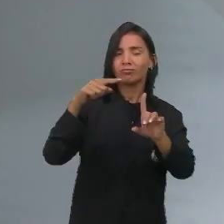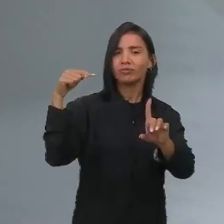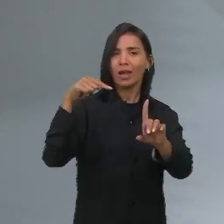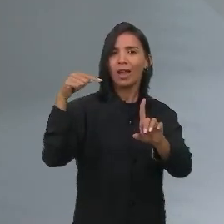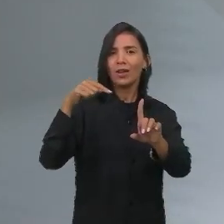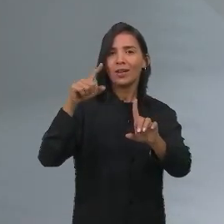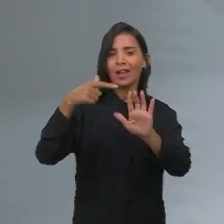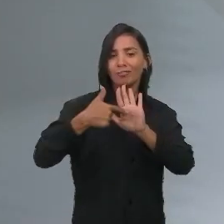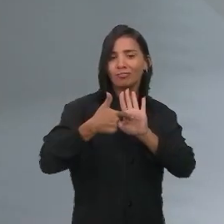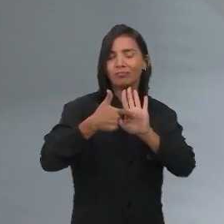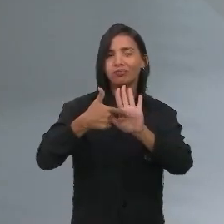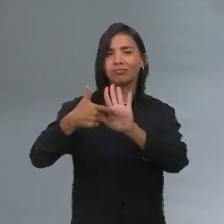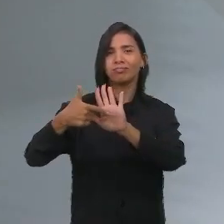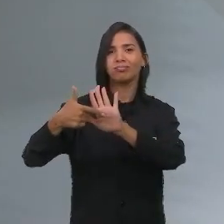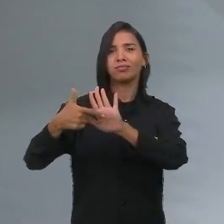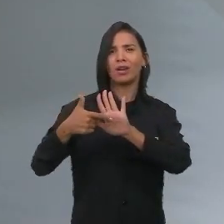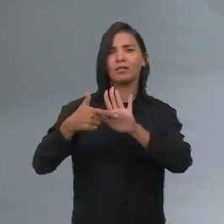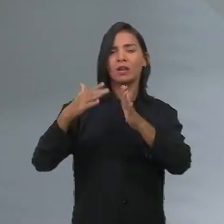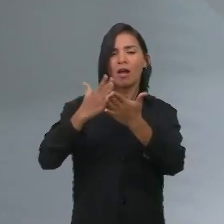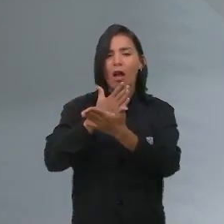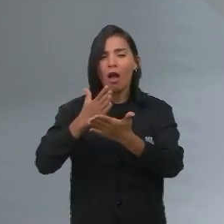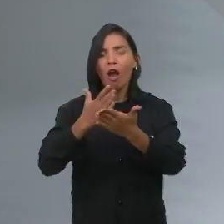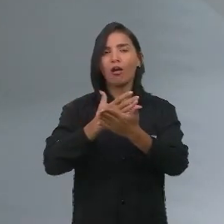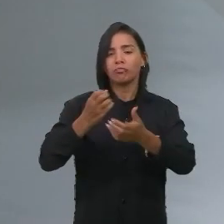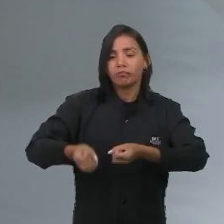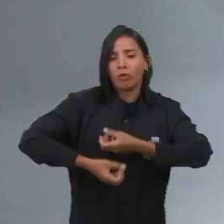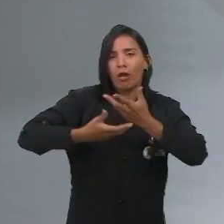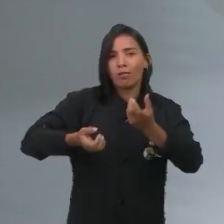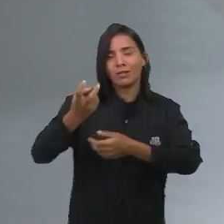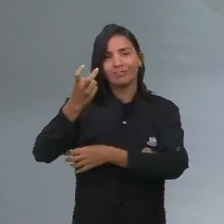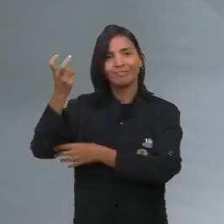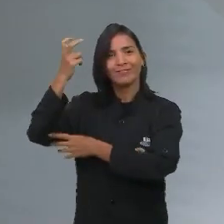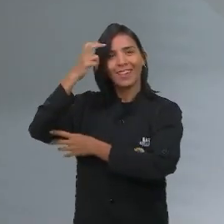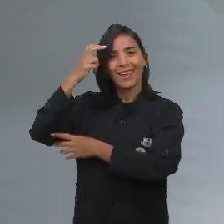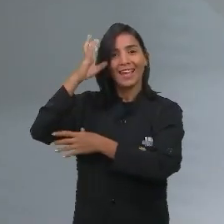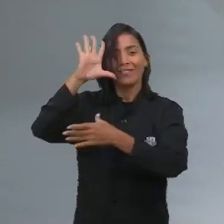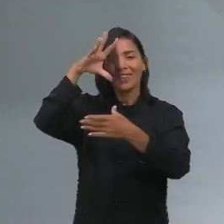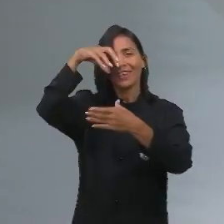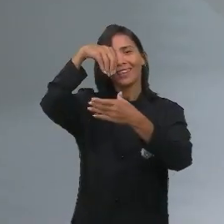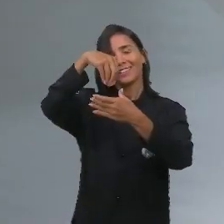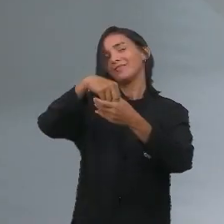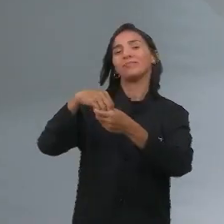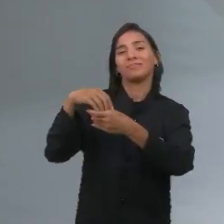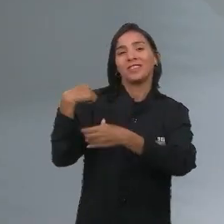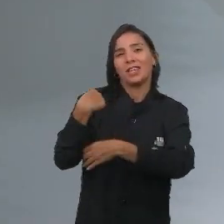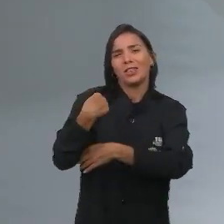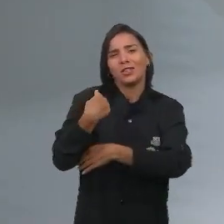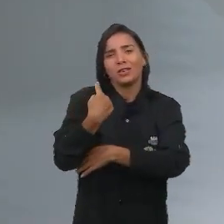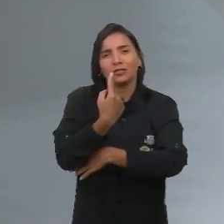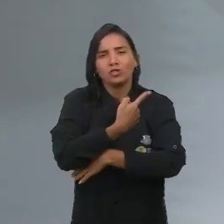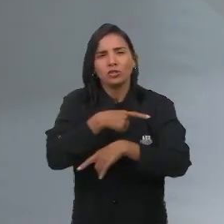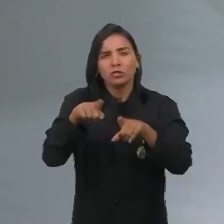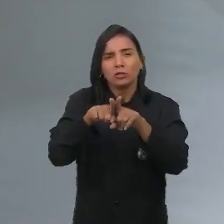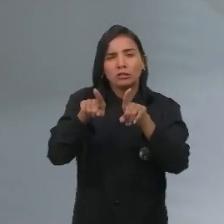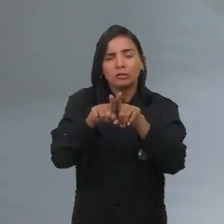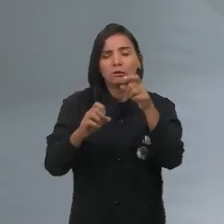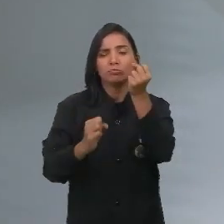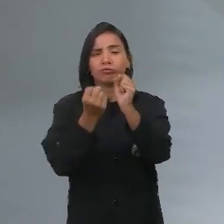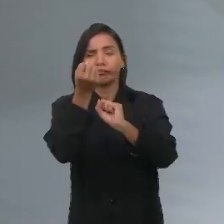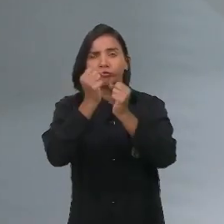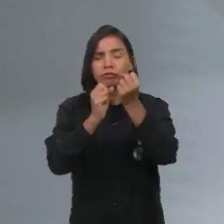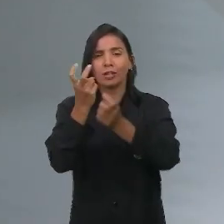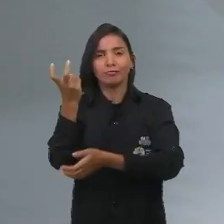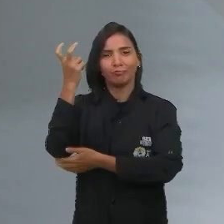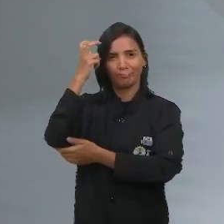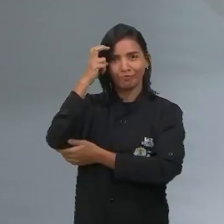também apresenta manifestações culturais que estão dentro, digamos assim, de uma indústria cultural.